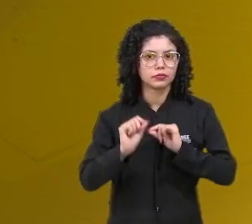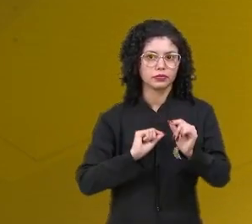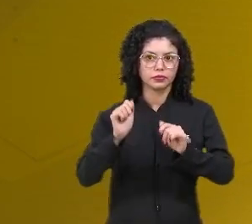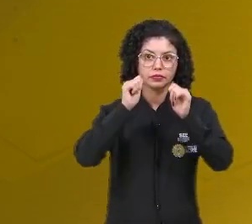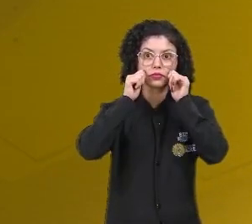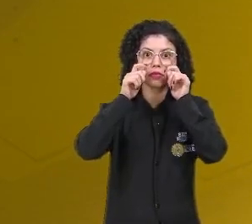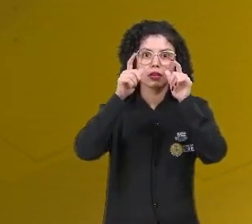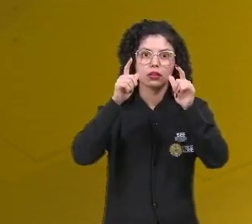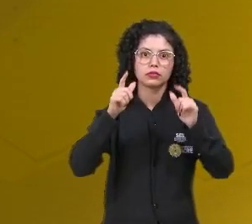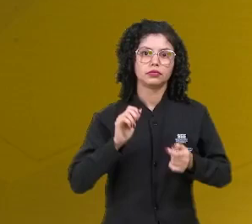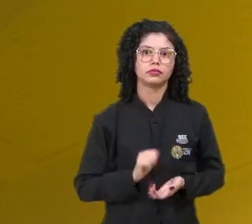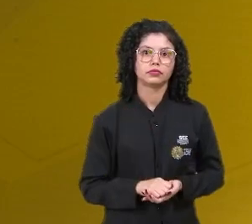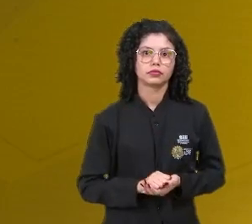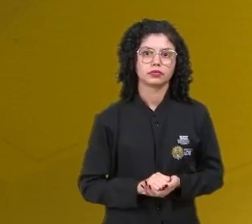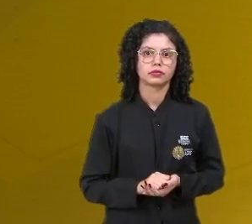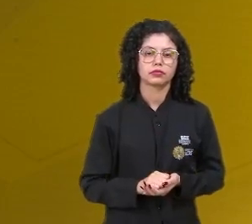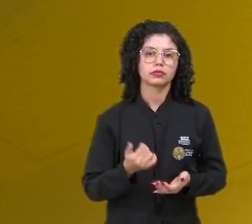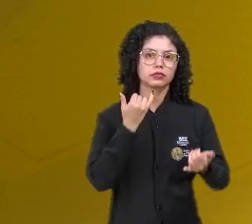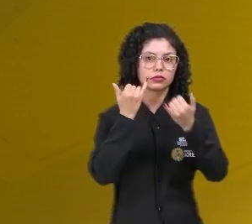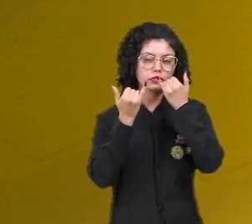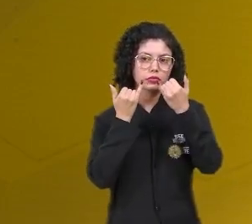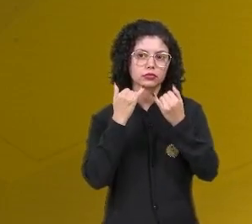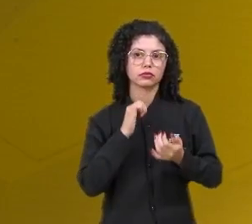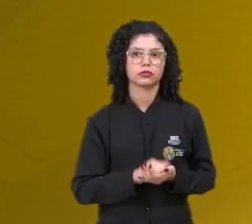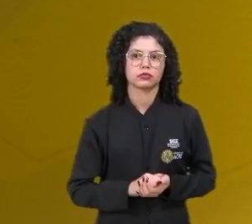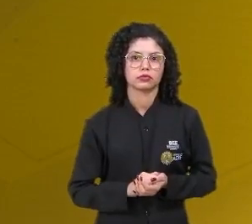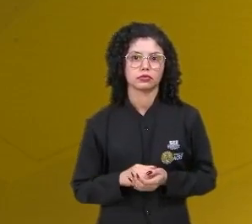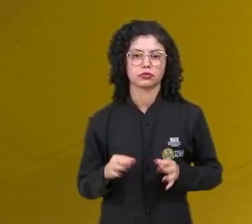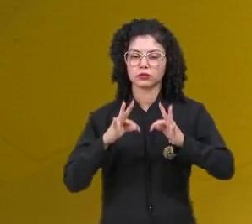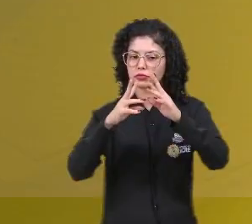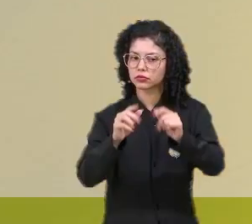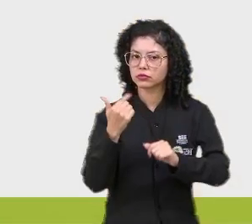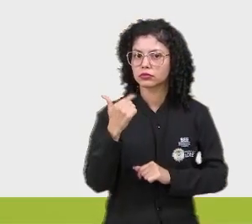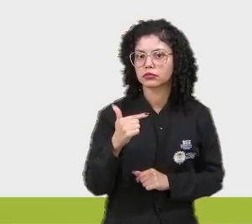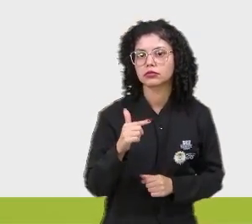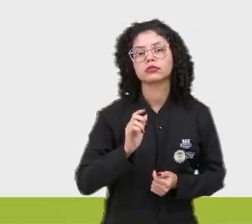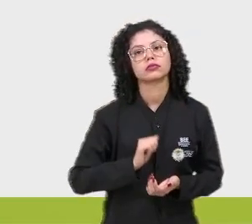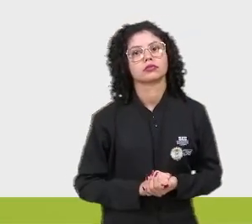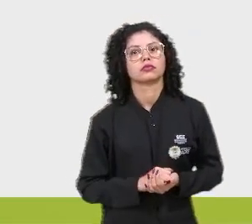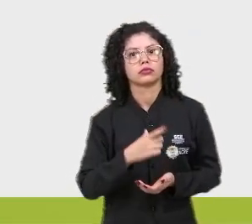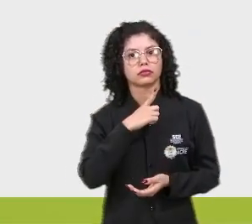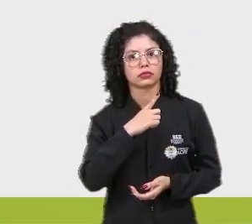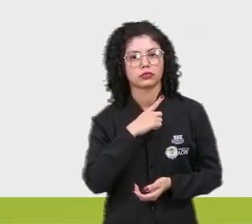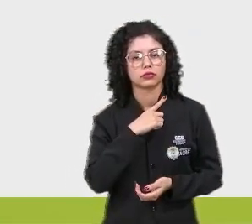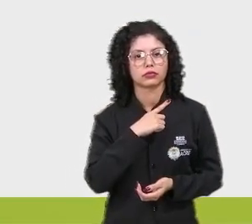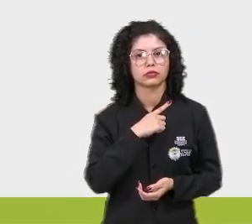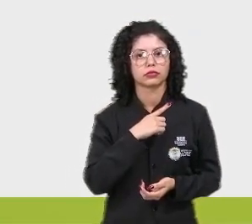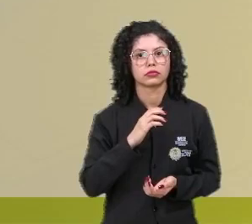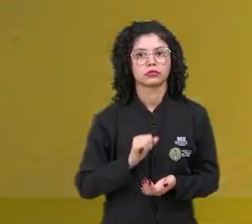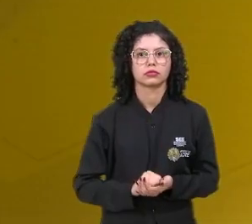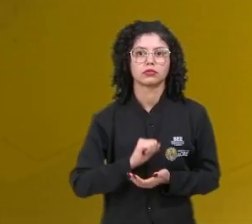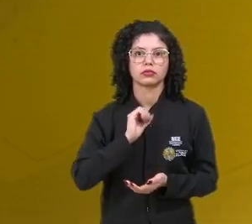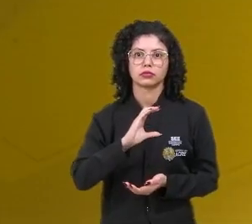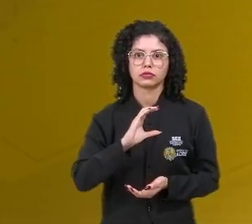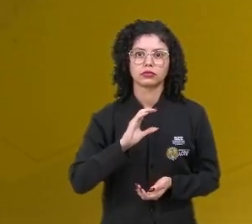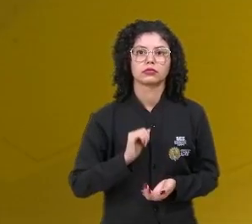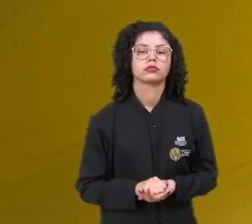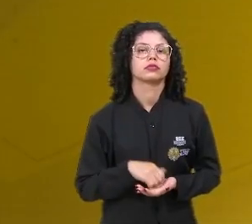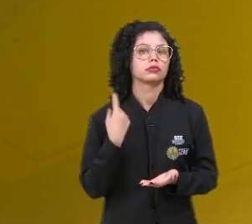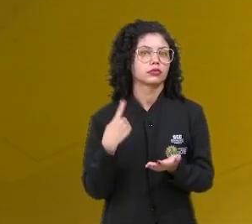te alertar a uma certa informação. Nem todos os compostos que contêm carbono são